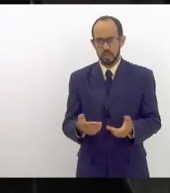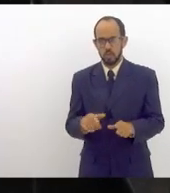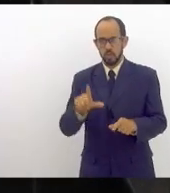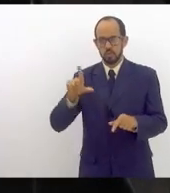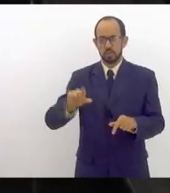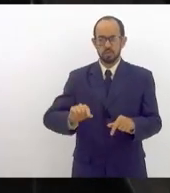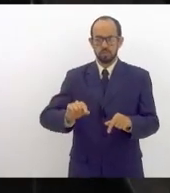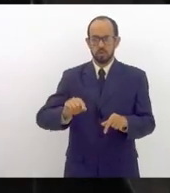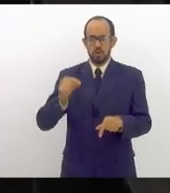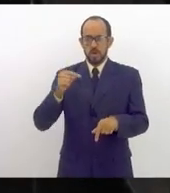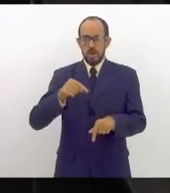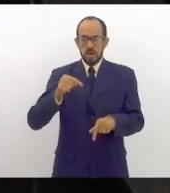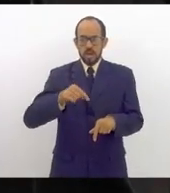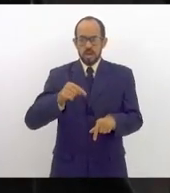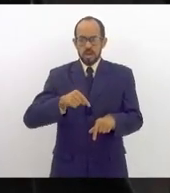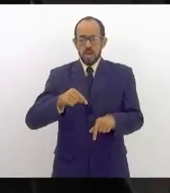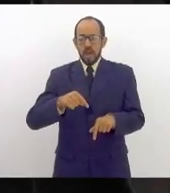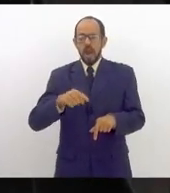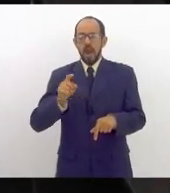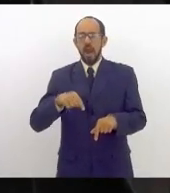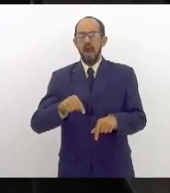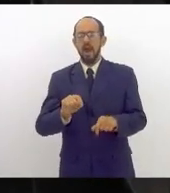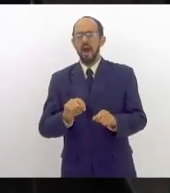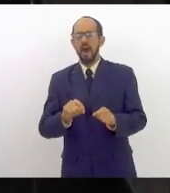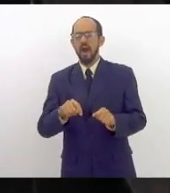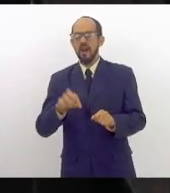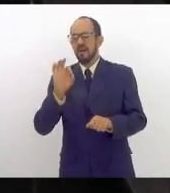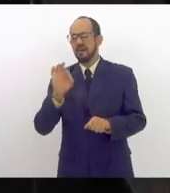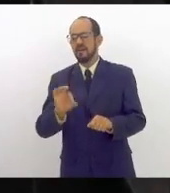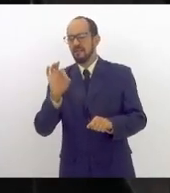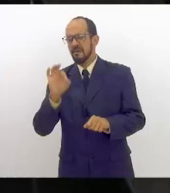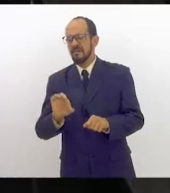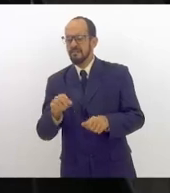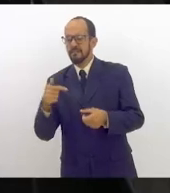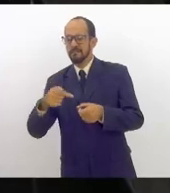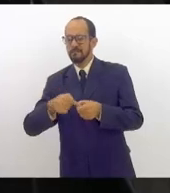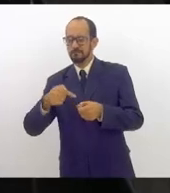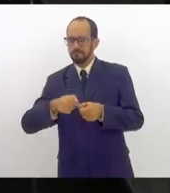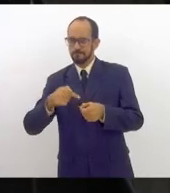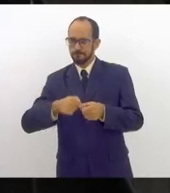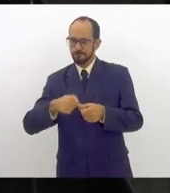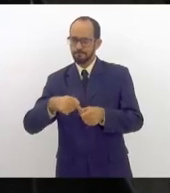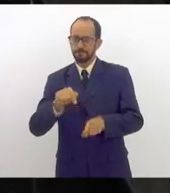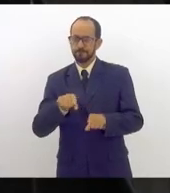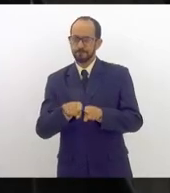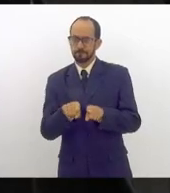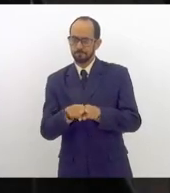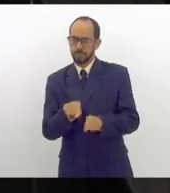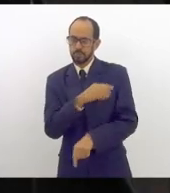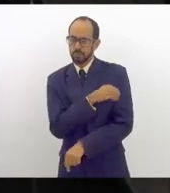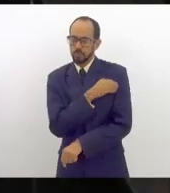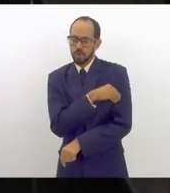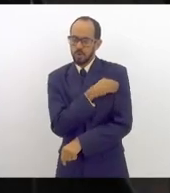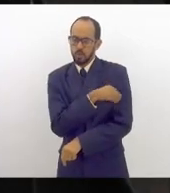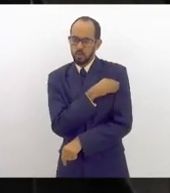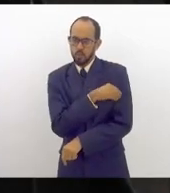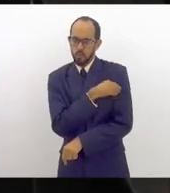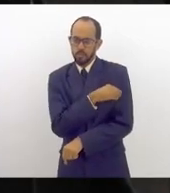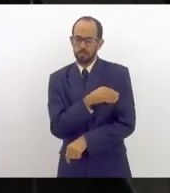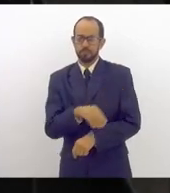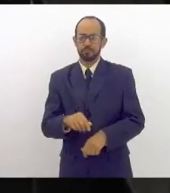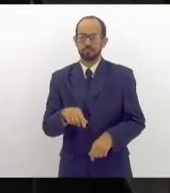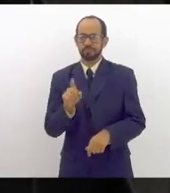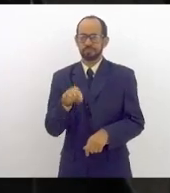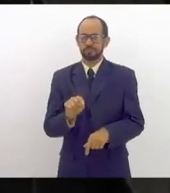aqui é a alíquota da gasolina e do álcool carburante, que cai